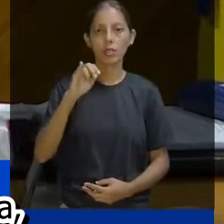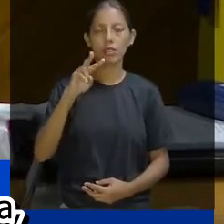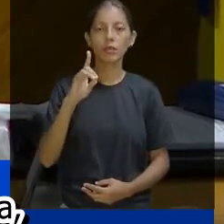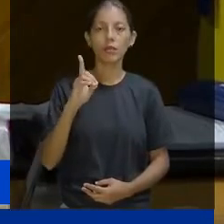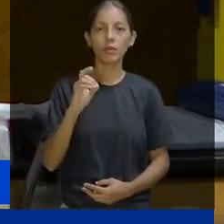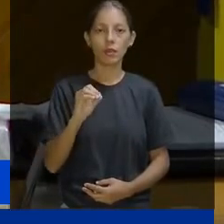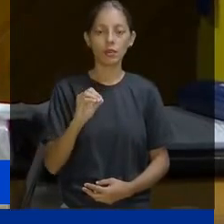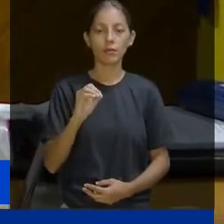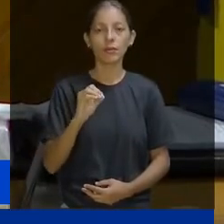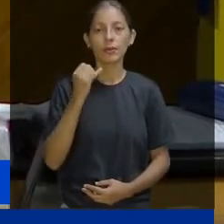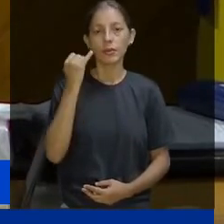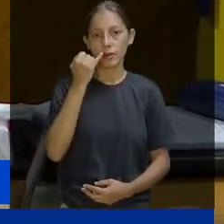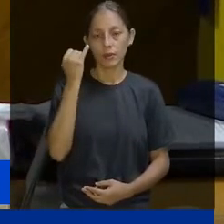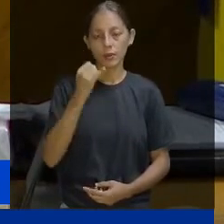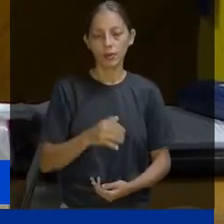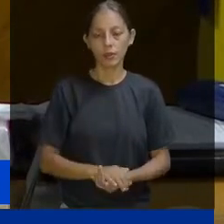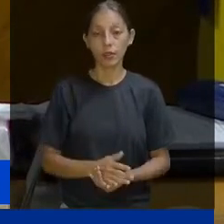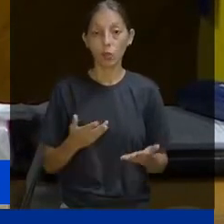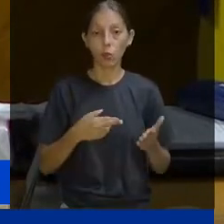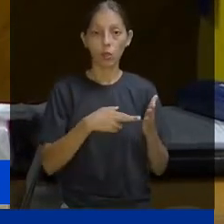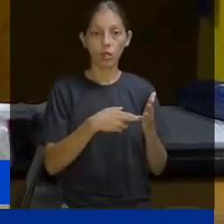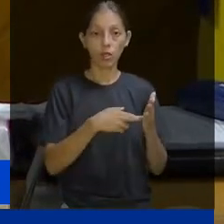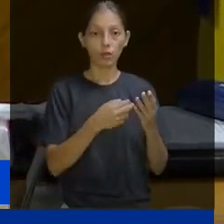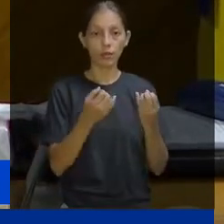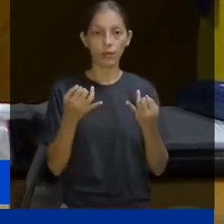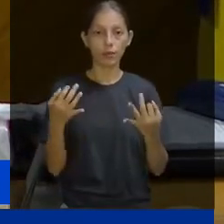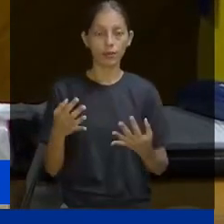João Lages. Ilustre relator com a palavra.